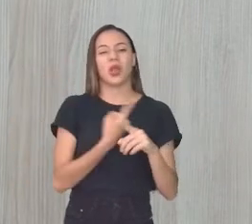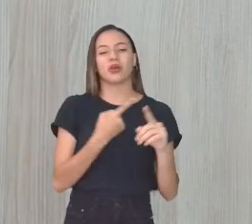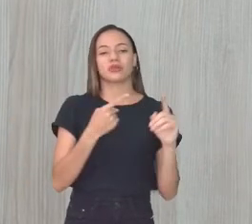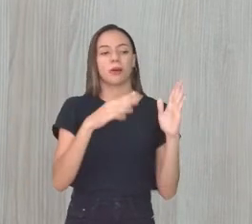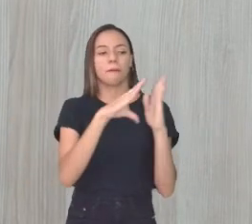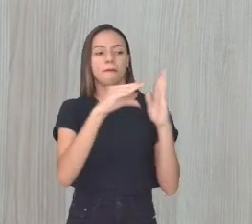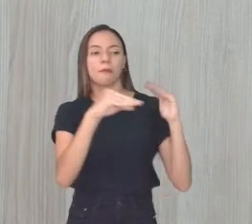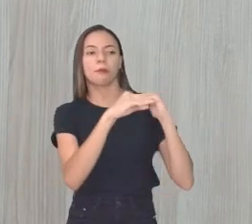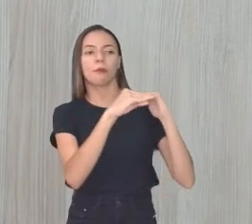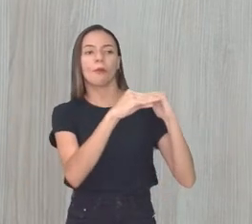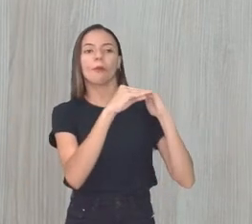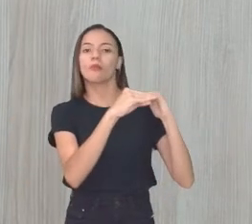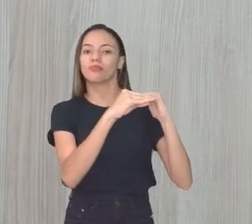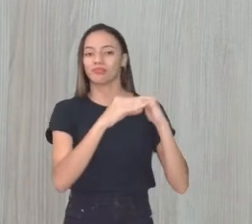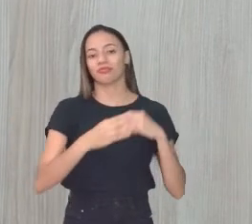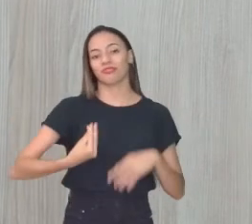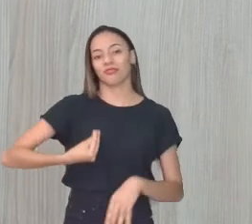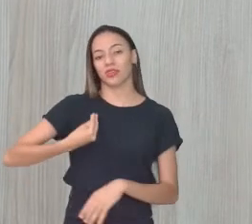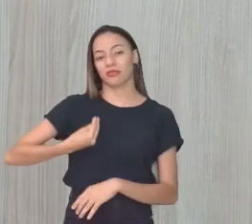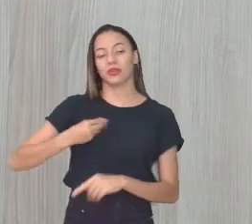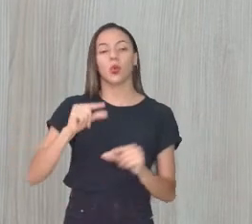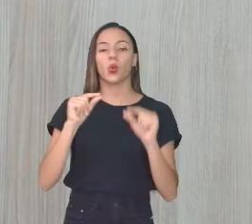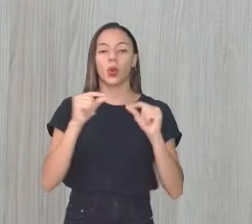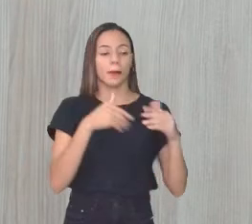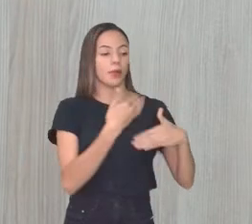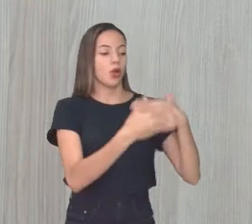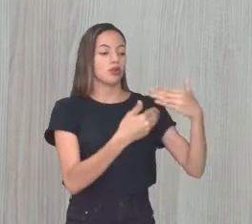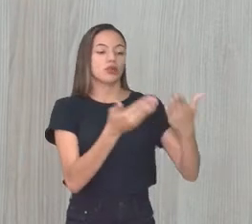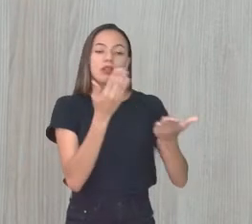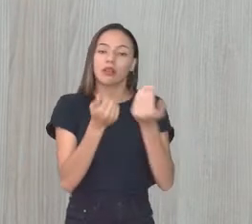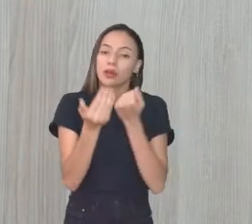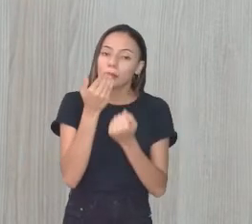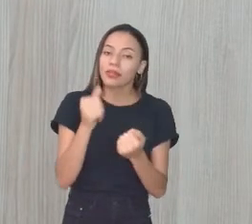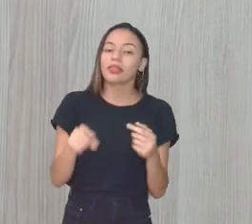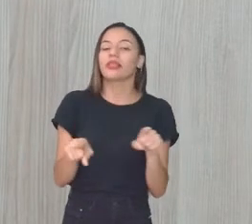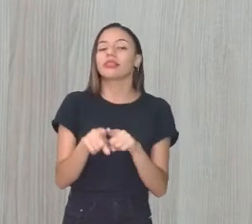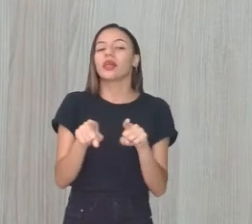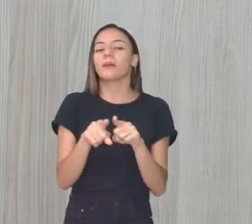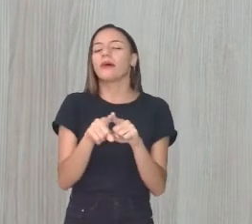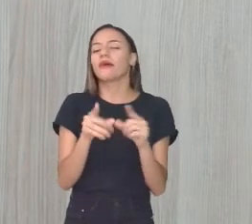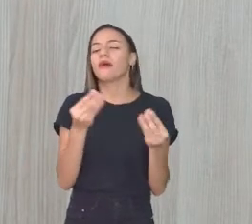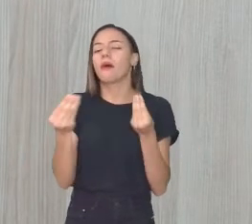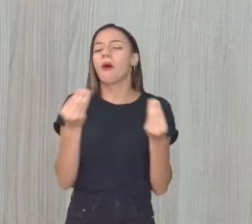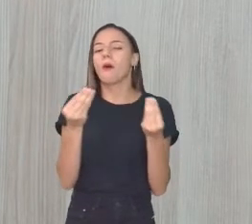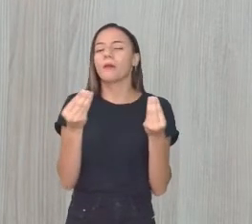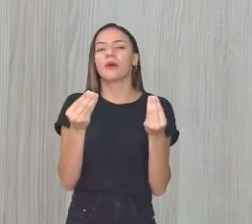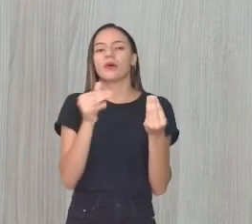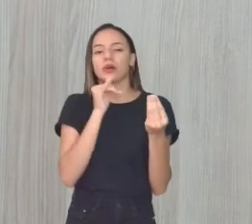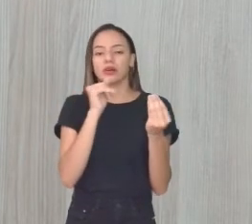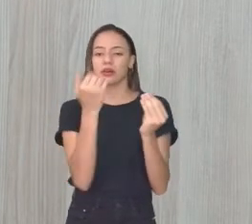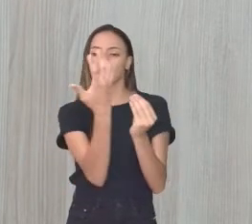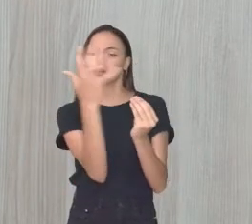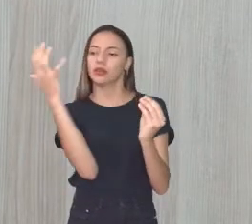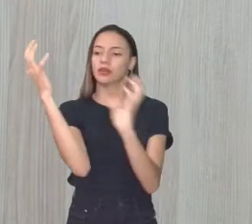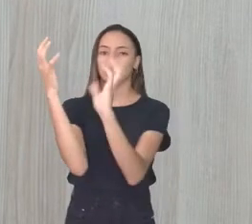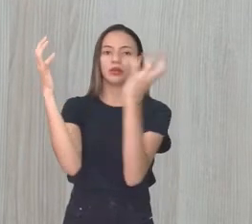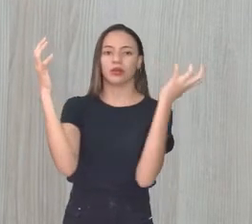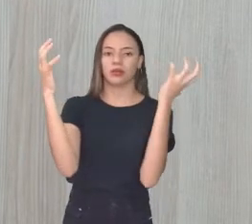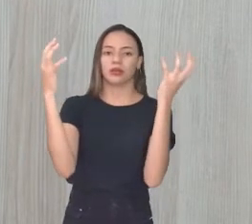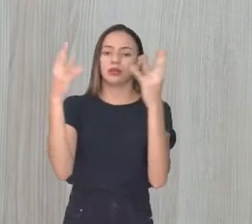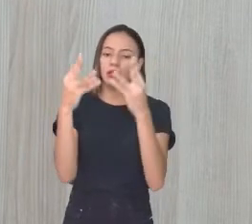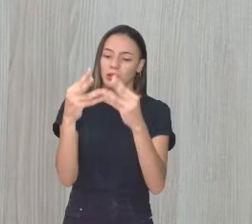atualidade, dos processos aí alimentares, da forma como a gente vem destruindo o nosso meio